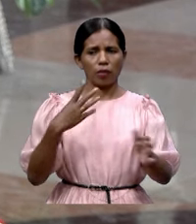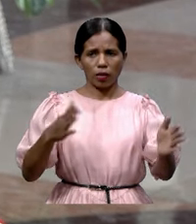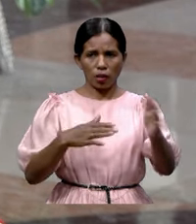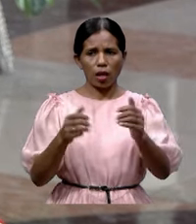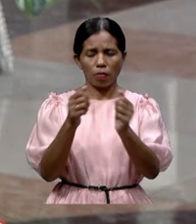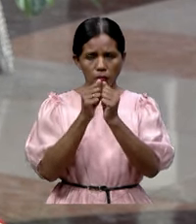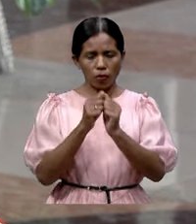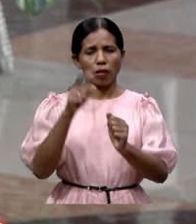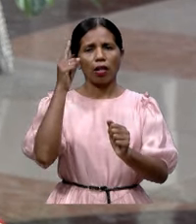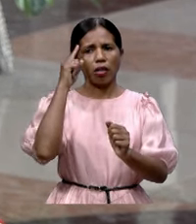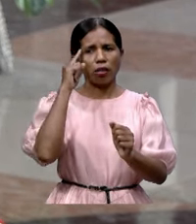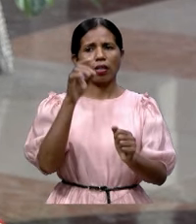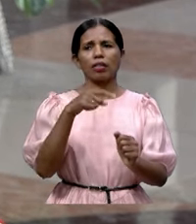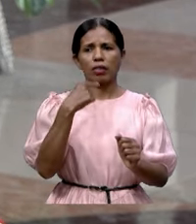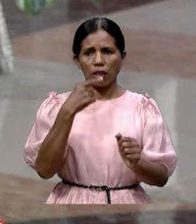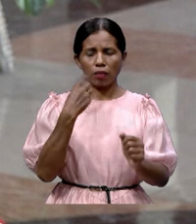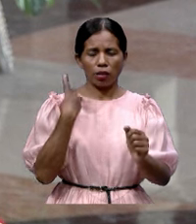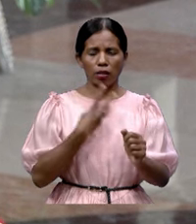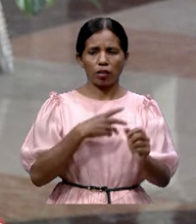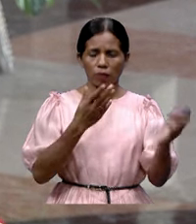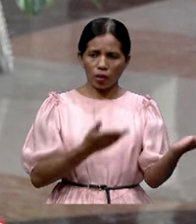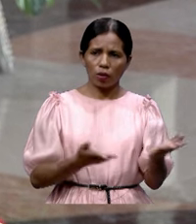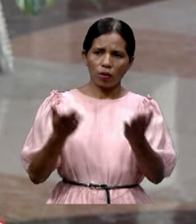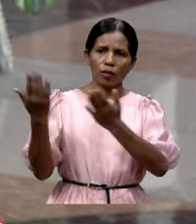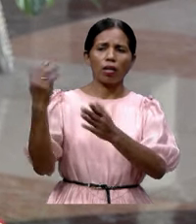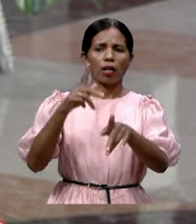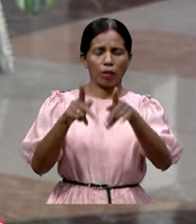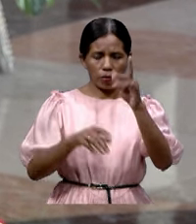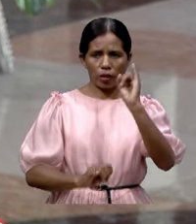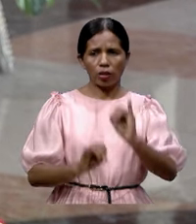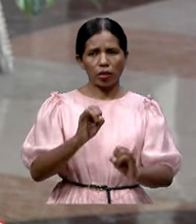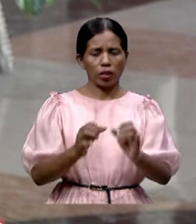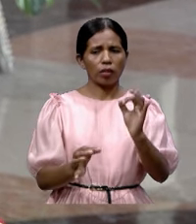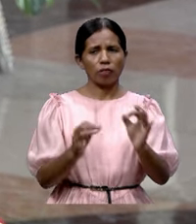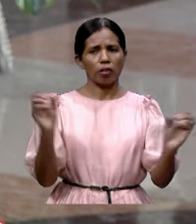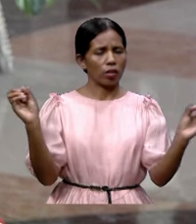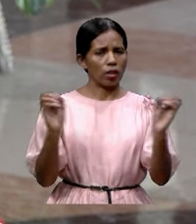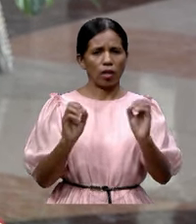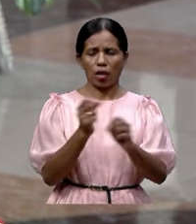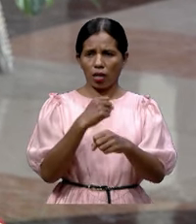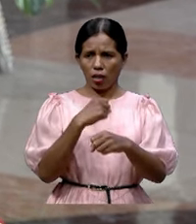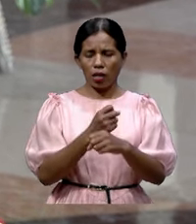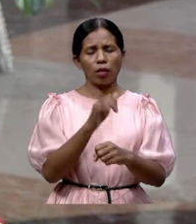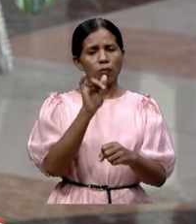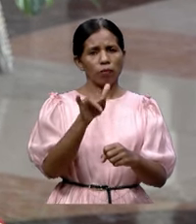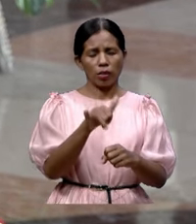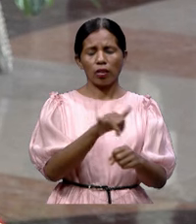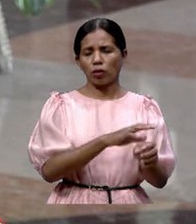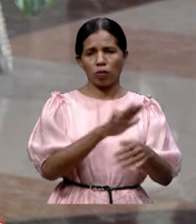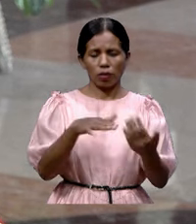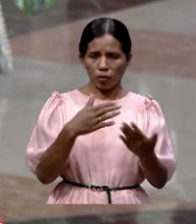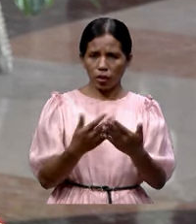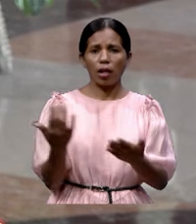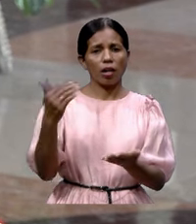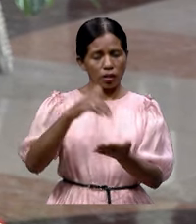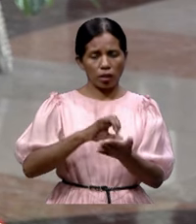noin. Sema que ita bele elege bahena ba é, mas independente. Mas se ita lela consegue, altera-se a lei. E dali da tanga